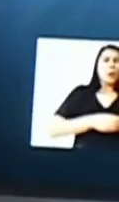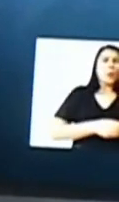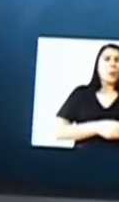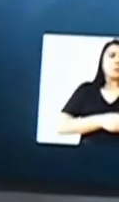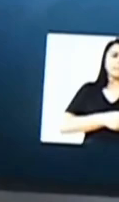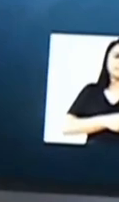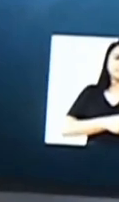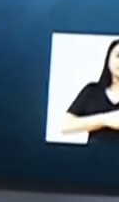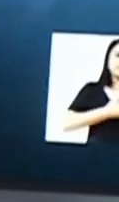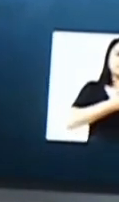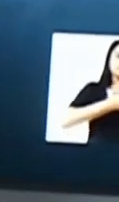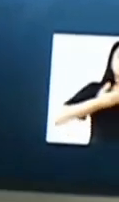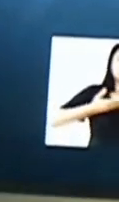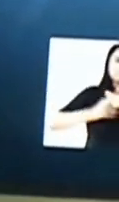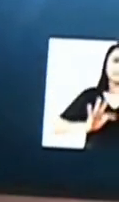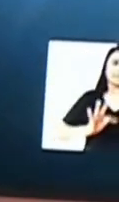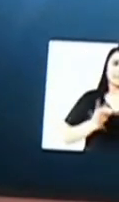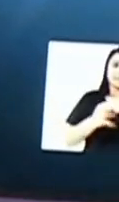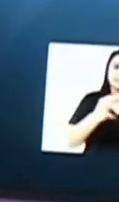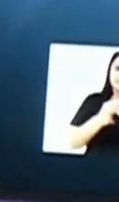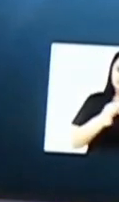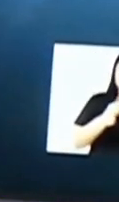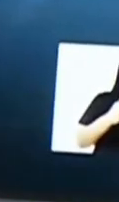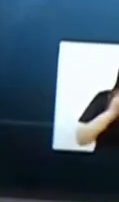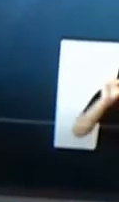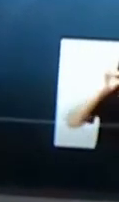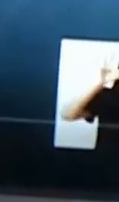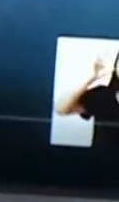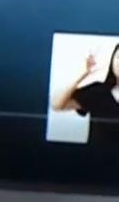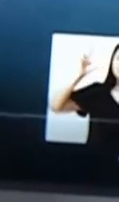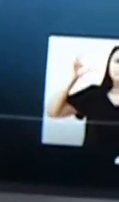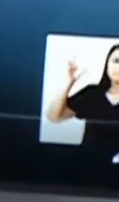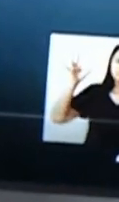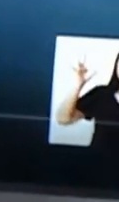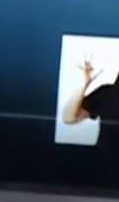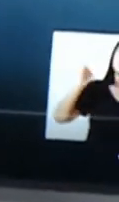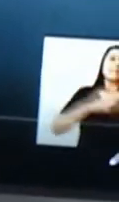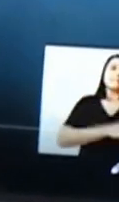conjunto para conscientizar a população, para denunciar. Então, a gente vai